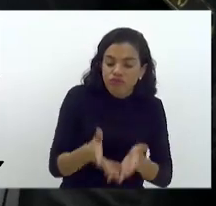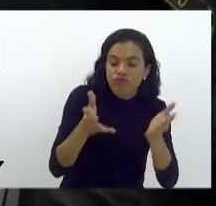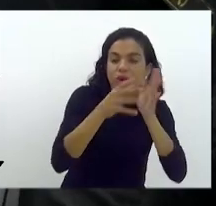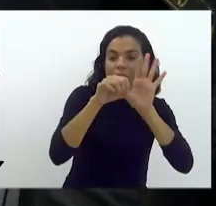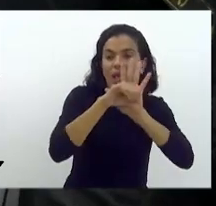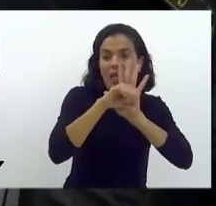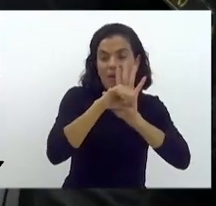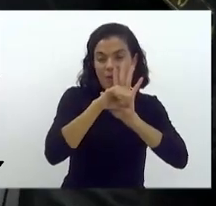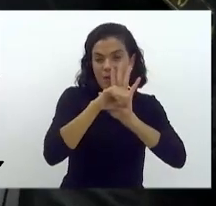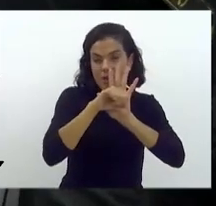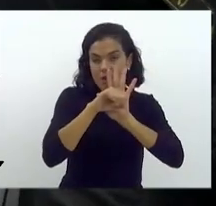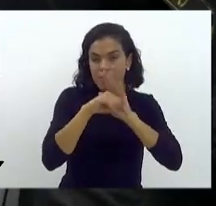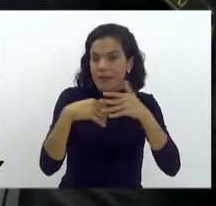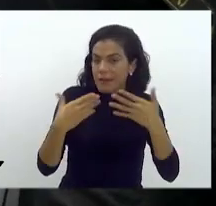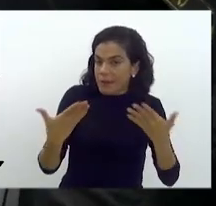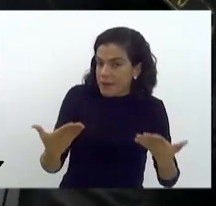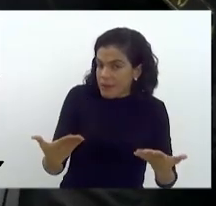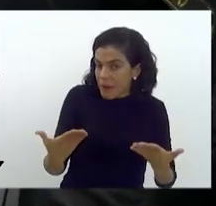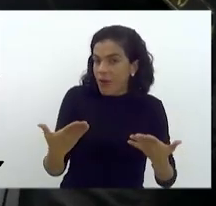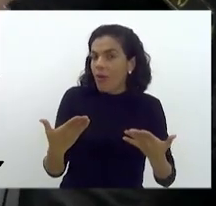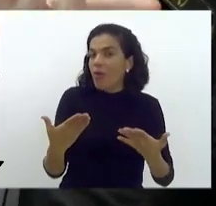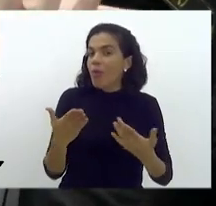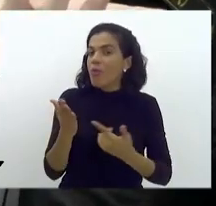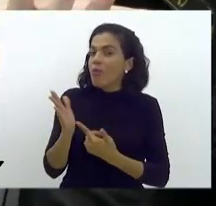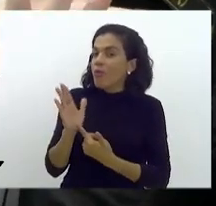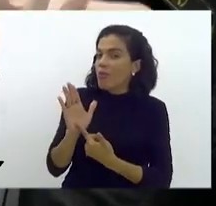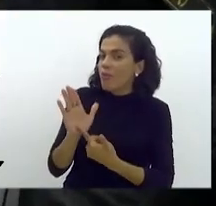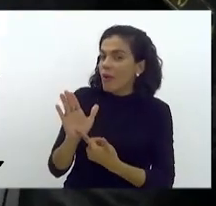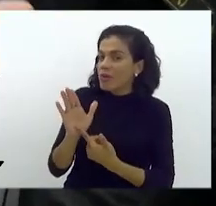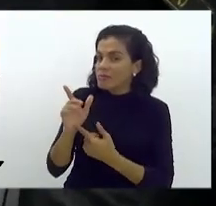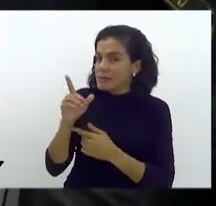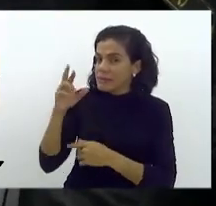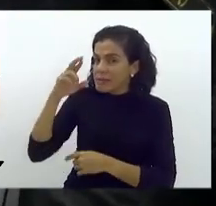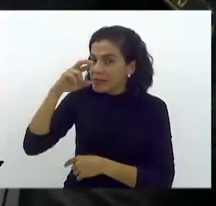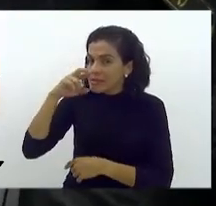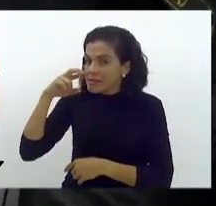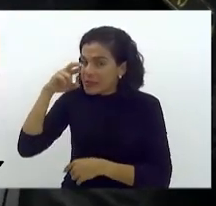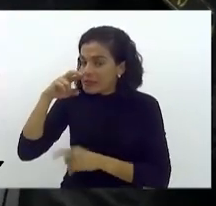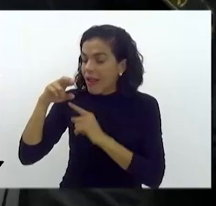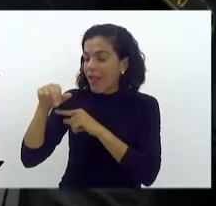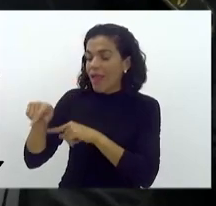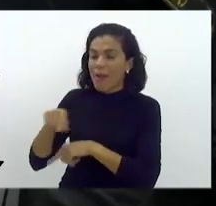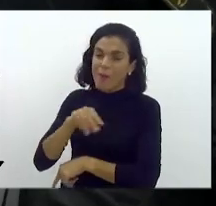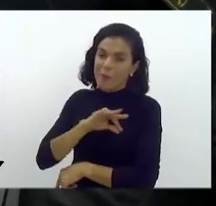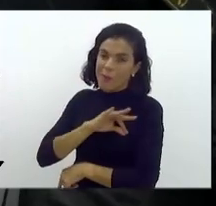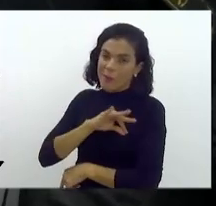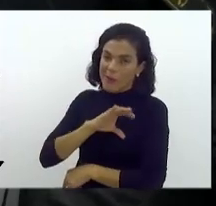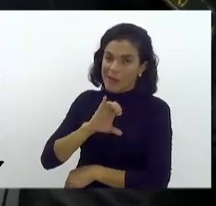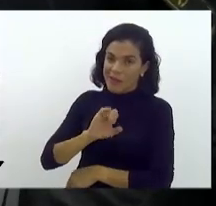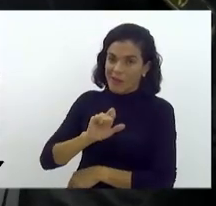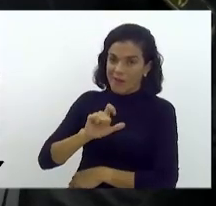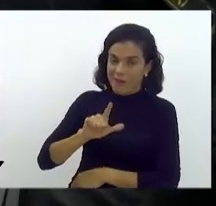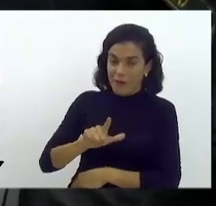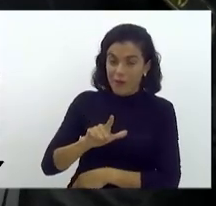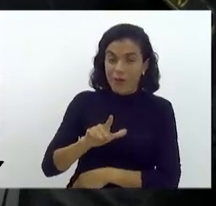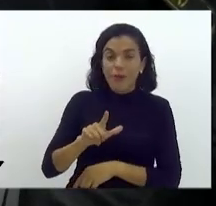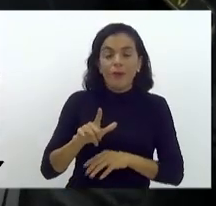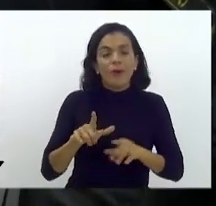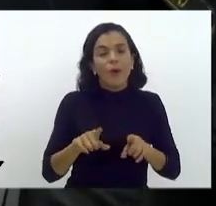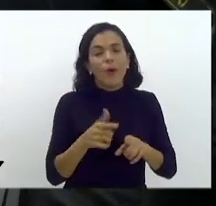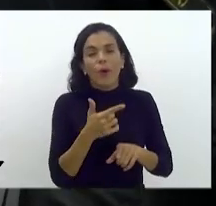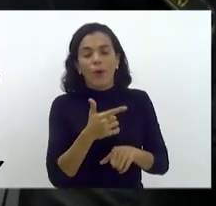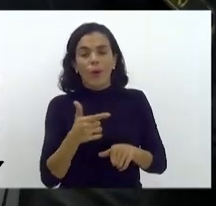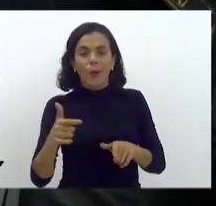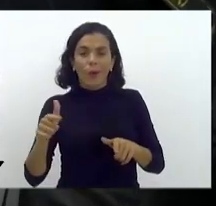e evidentemente aponta para investigar é a polícia civil e outra coisa também